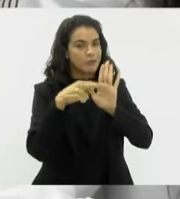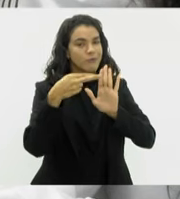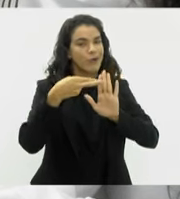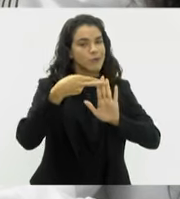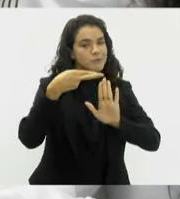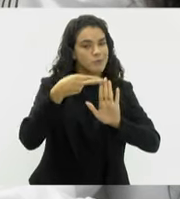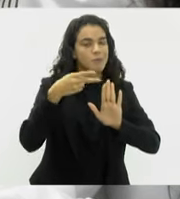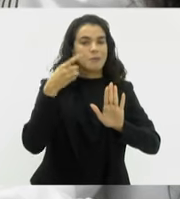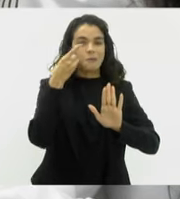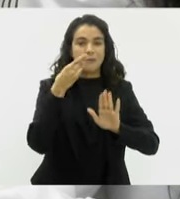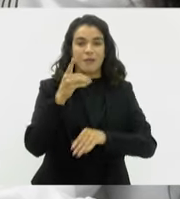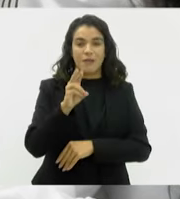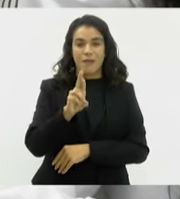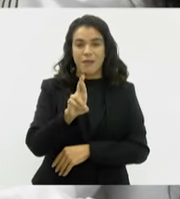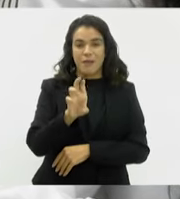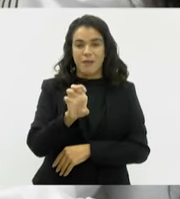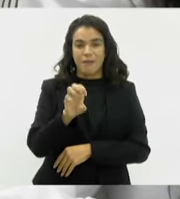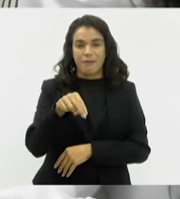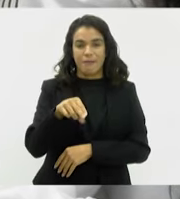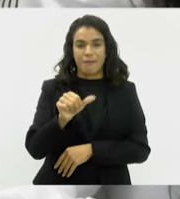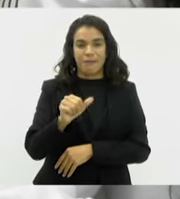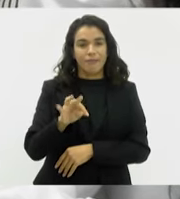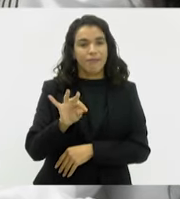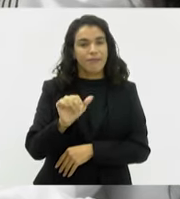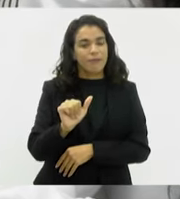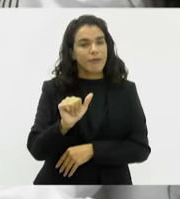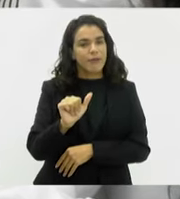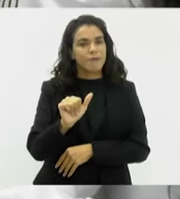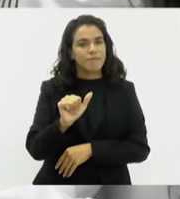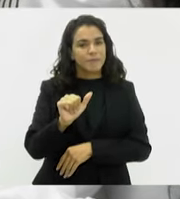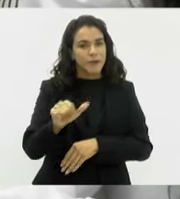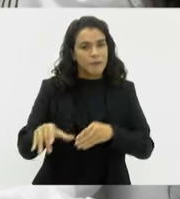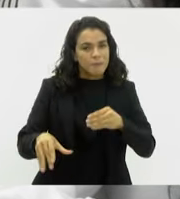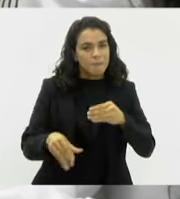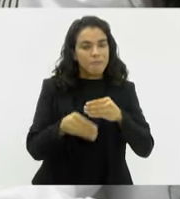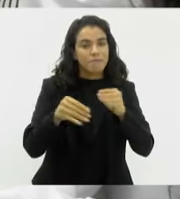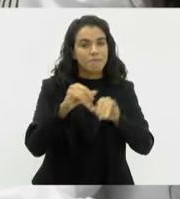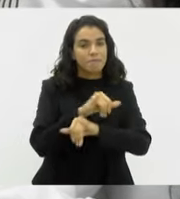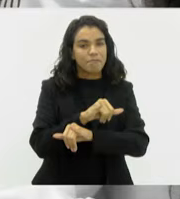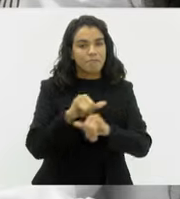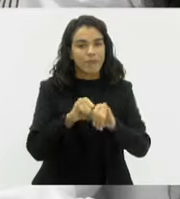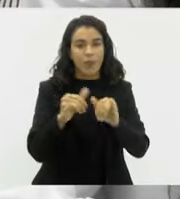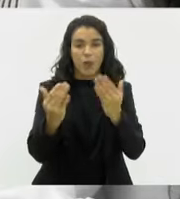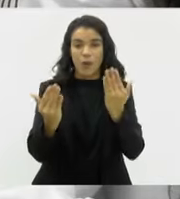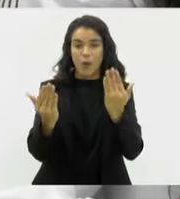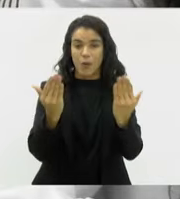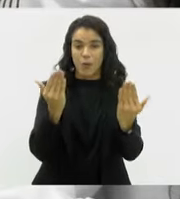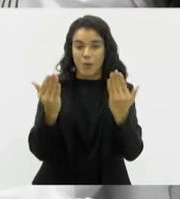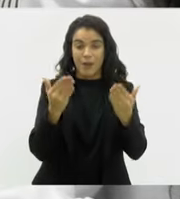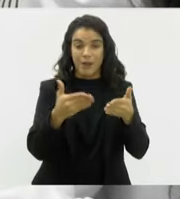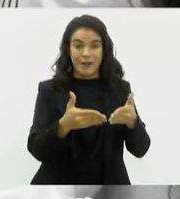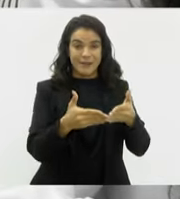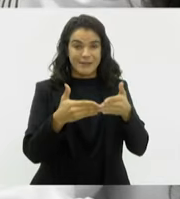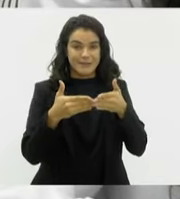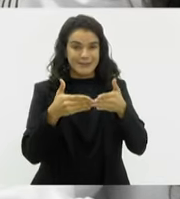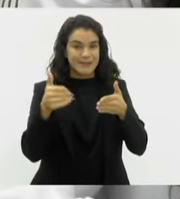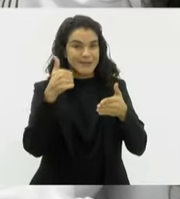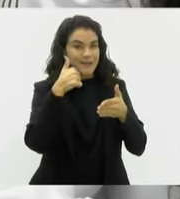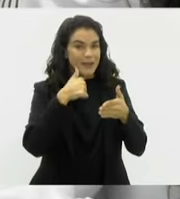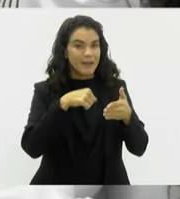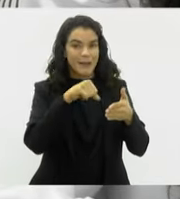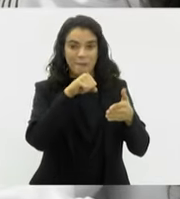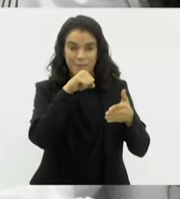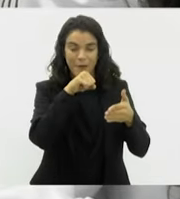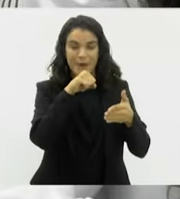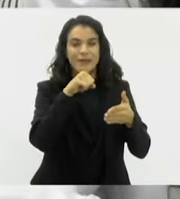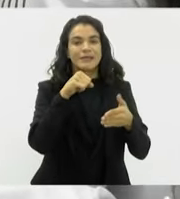da deputada Renata, e colocando aqui que eu acho que é importante a gente equiparar a licença maternidade